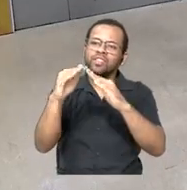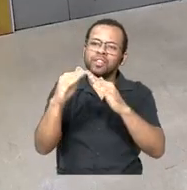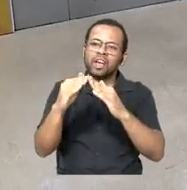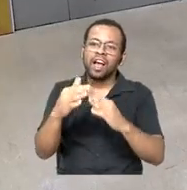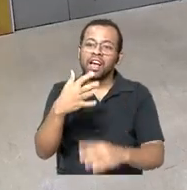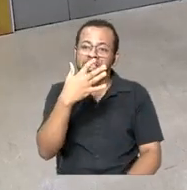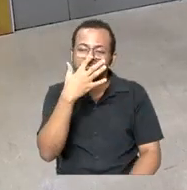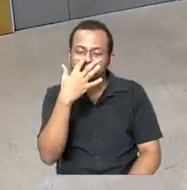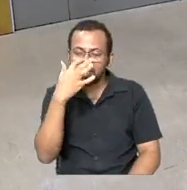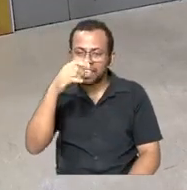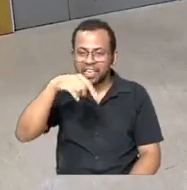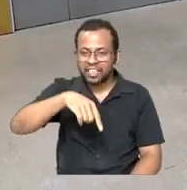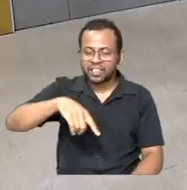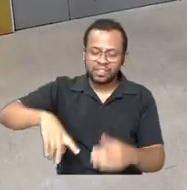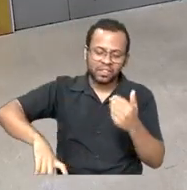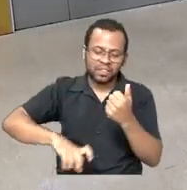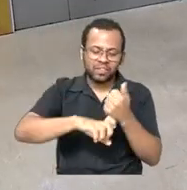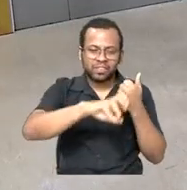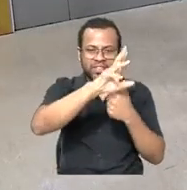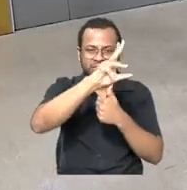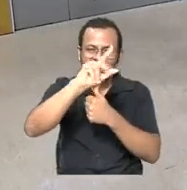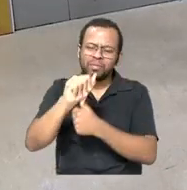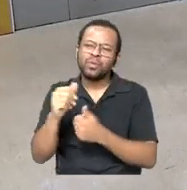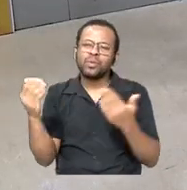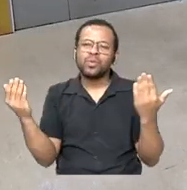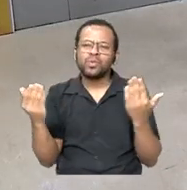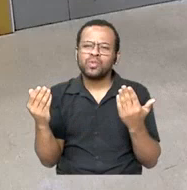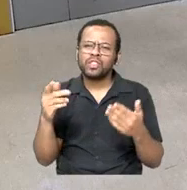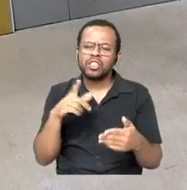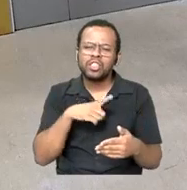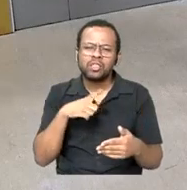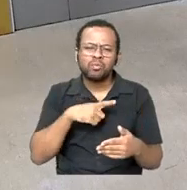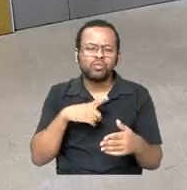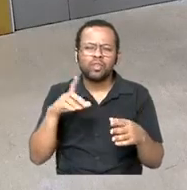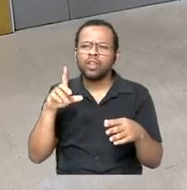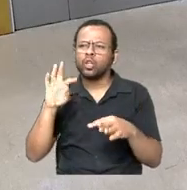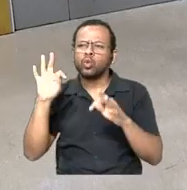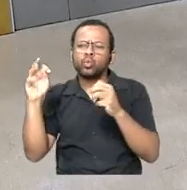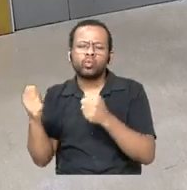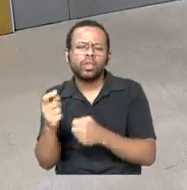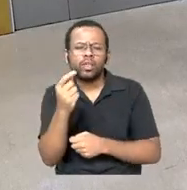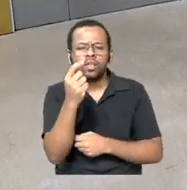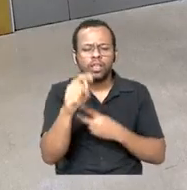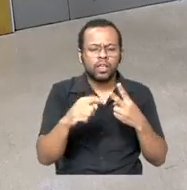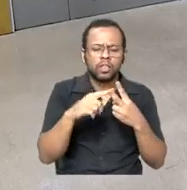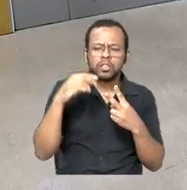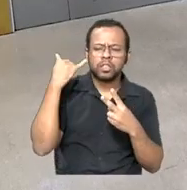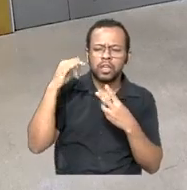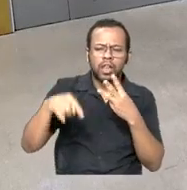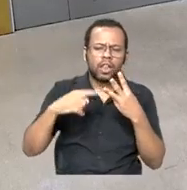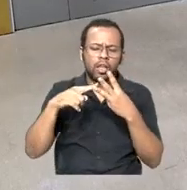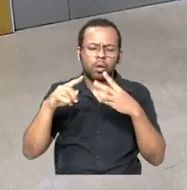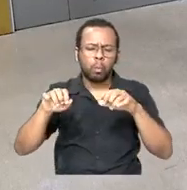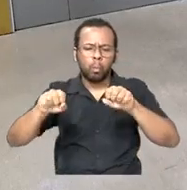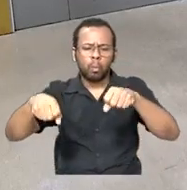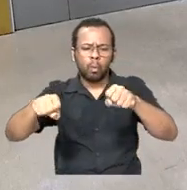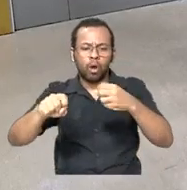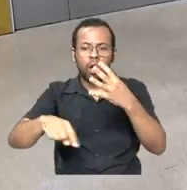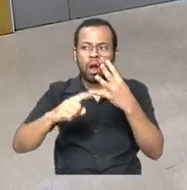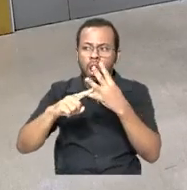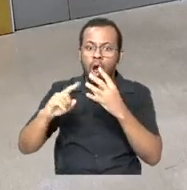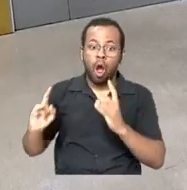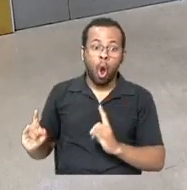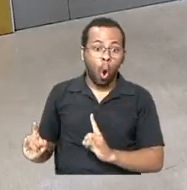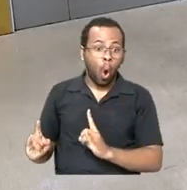ligadíssimo com a gente que não Caju Cap hoje a gente tem um pouquinho de tudo tem dinheiro tem celular tem moto e esse apartamento